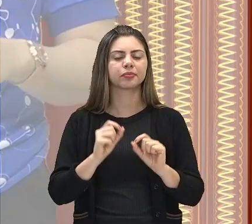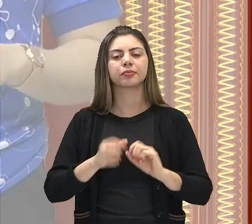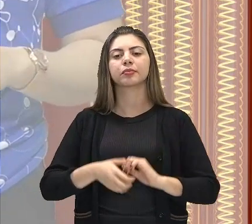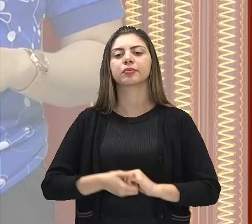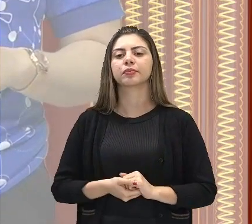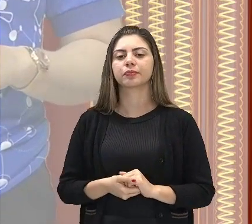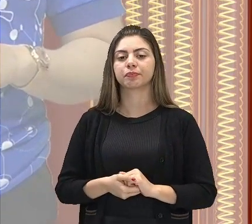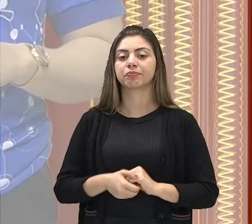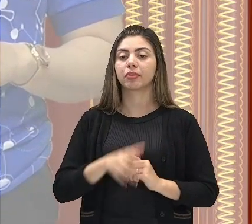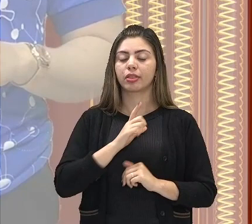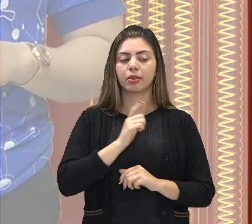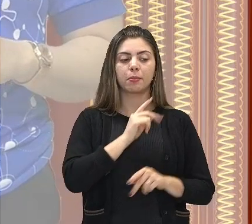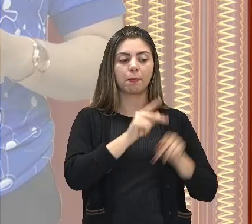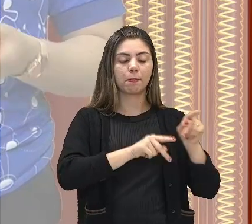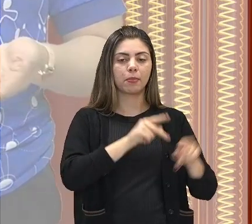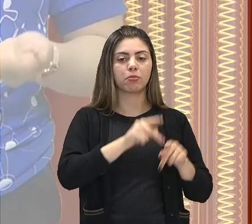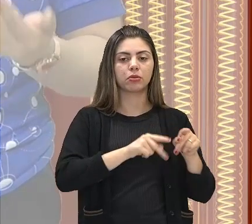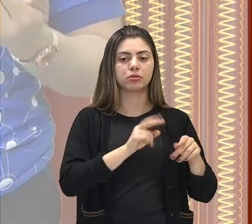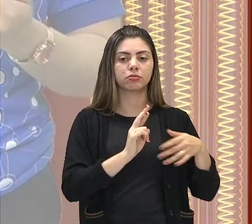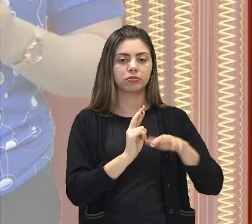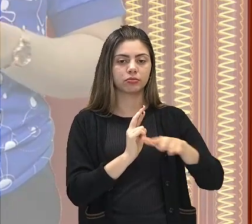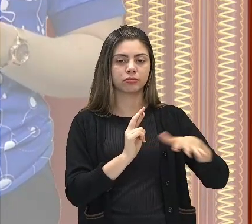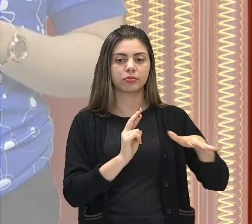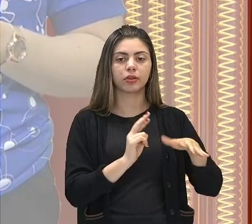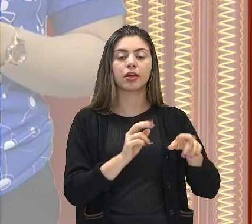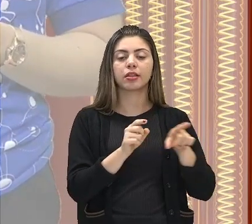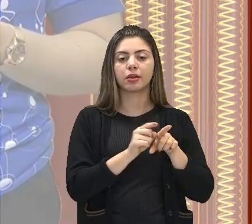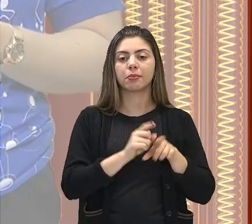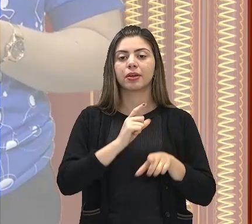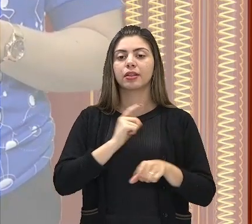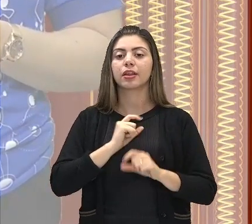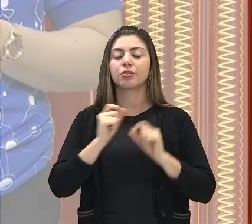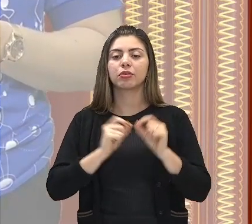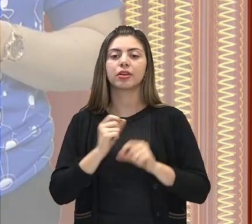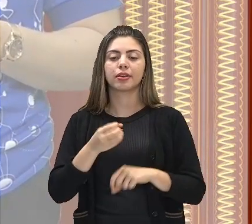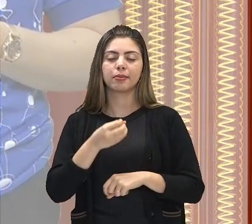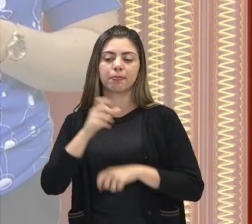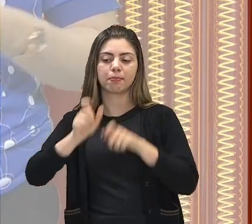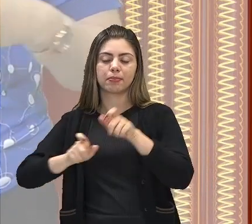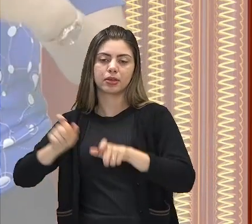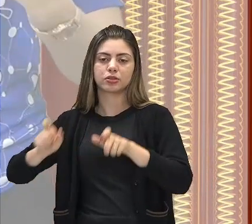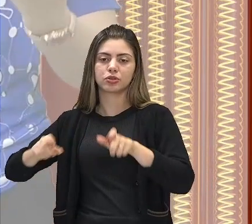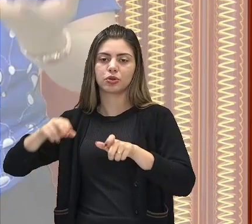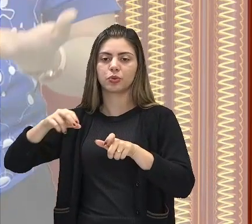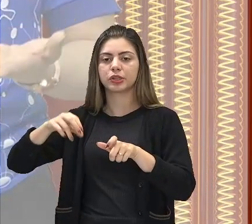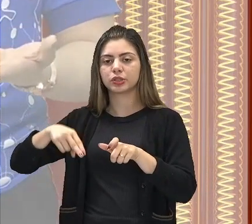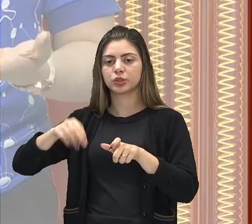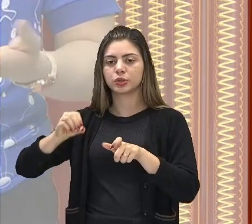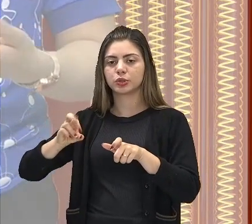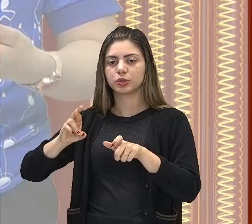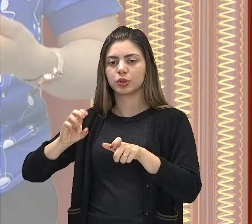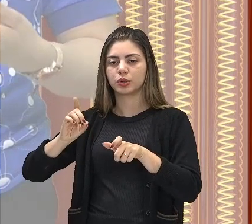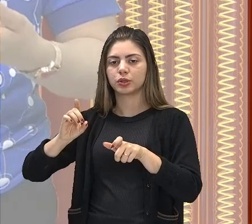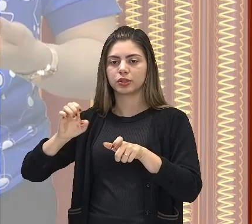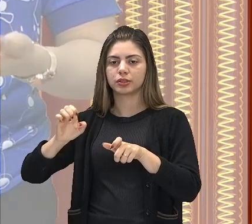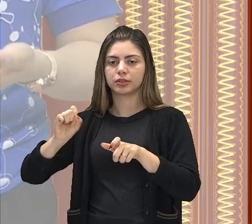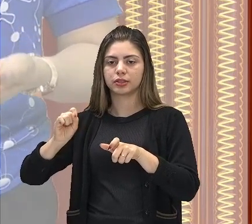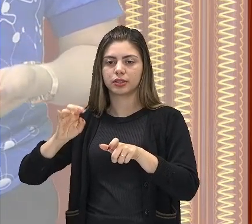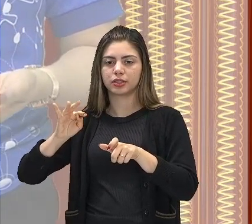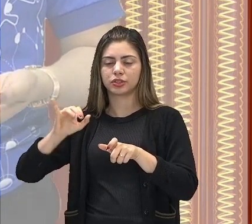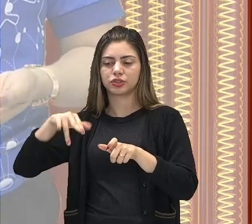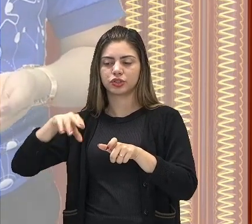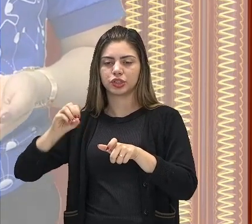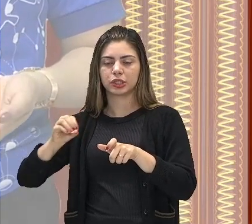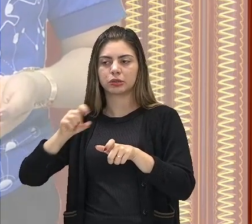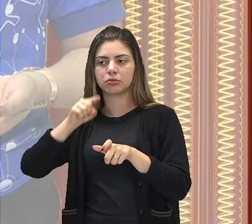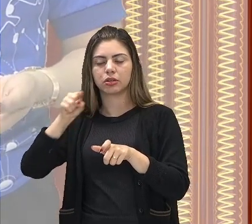Dentre esses povos ribeirinhos, houve também a presença dos nordestinos, que foram pessoas que ficaram atraídas por conta da